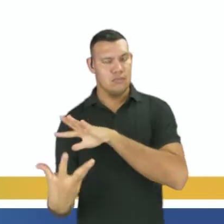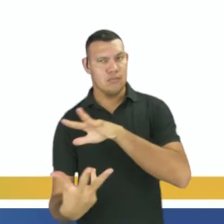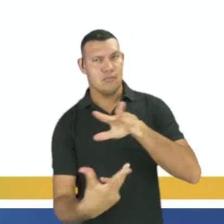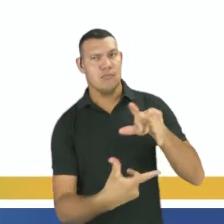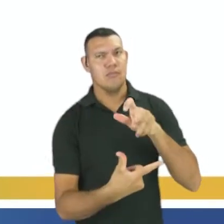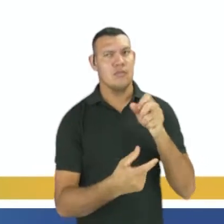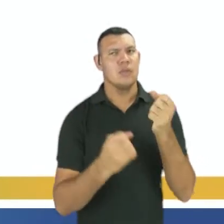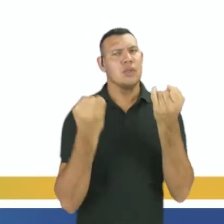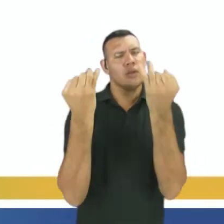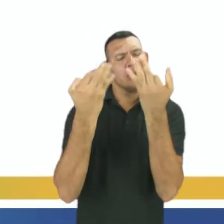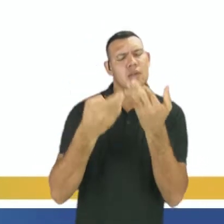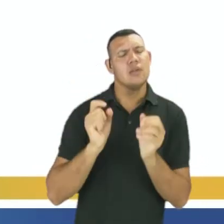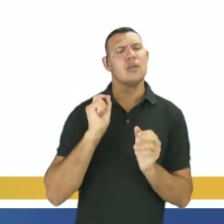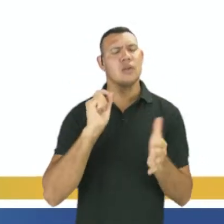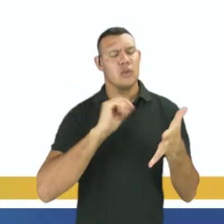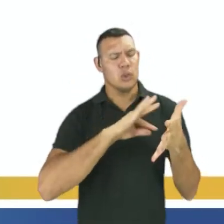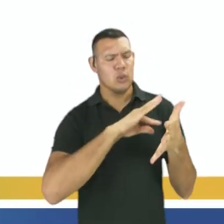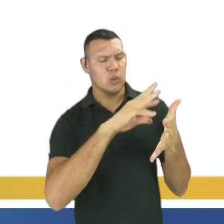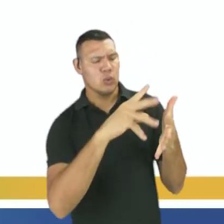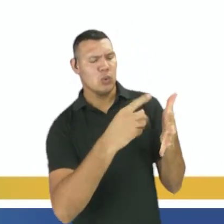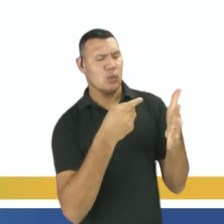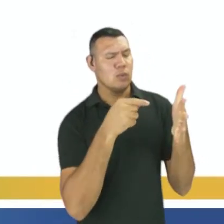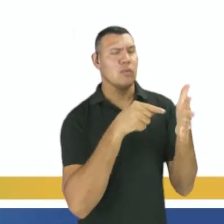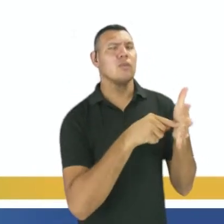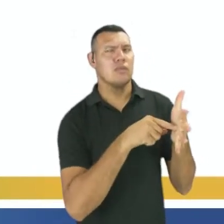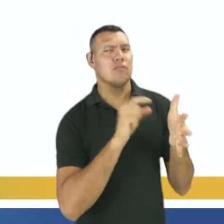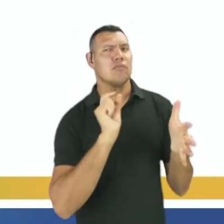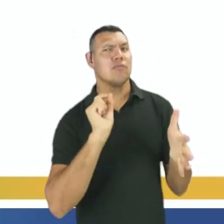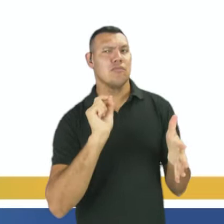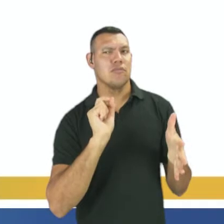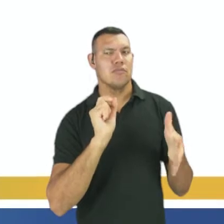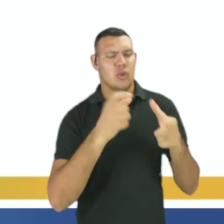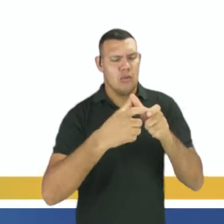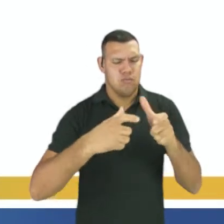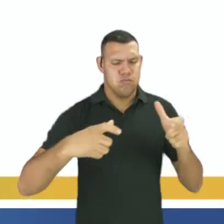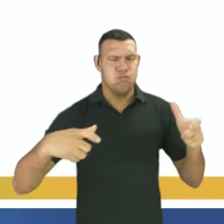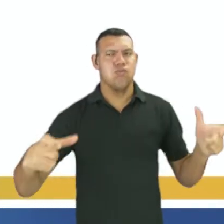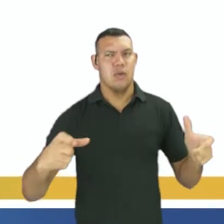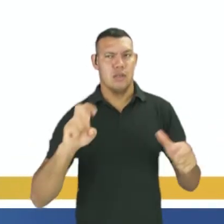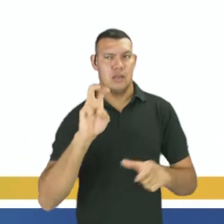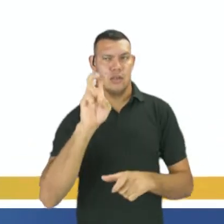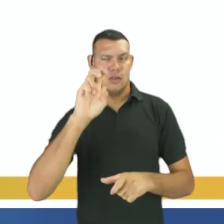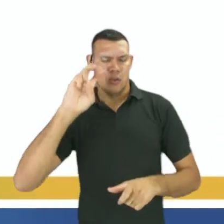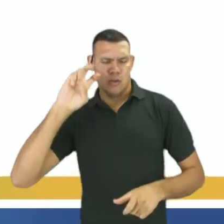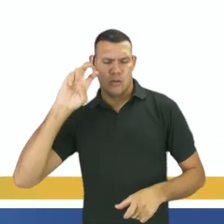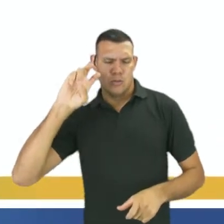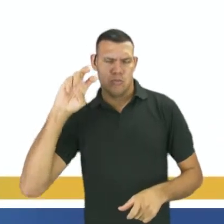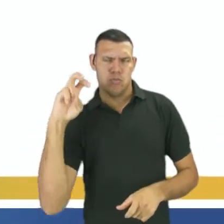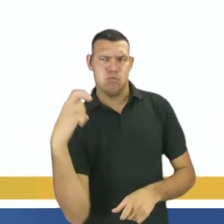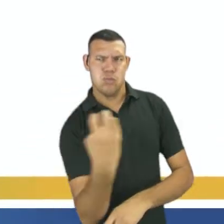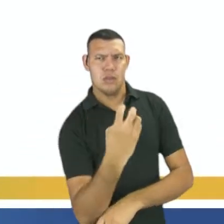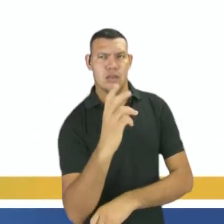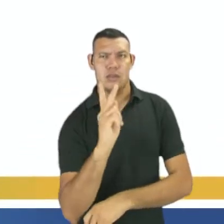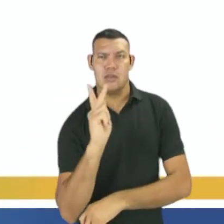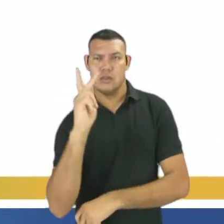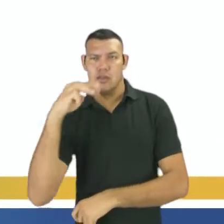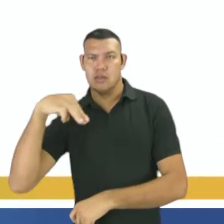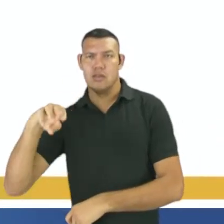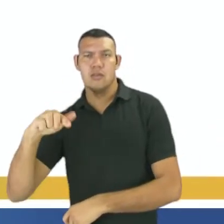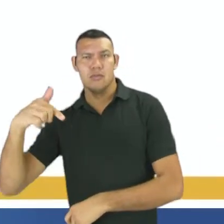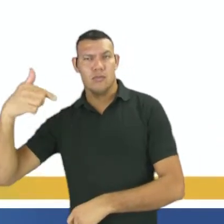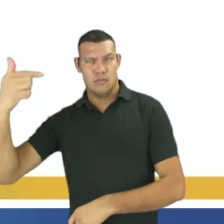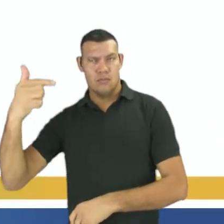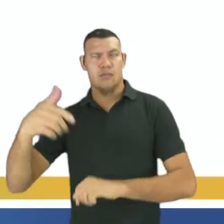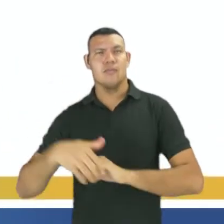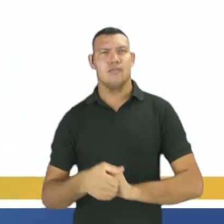ela tem uma área aproximadamente 5,1 milhões de quilômetros quadrado a Floresta Amazônica é a principal cobertura vegetal do Brasil